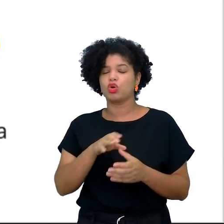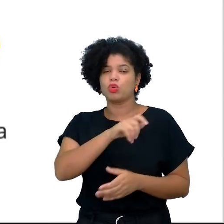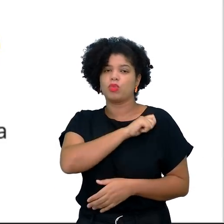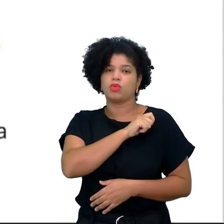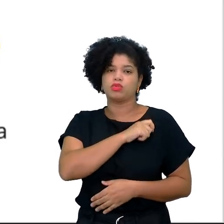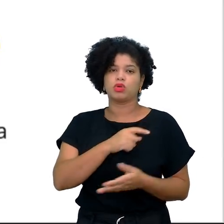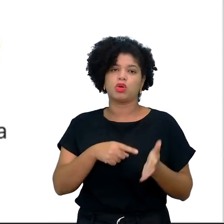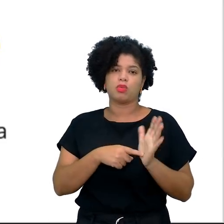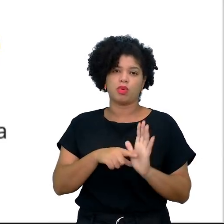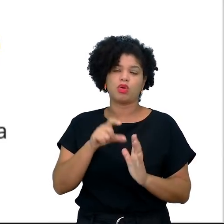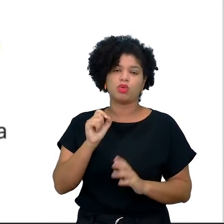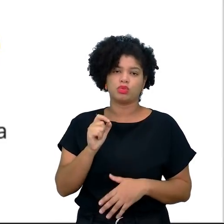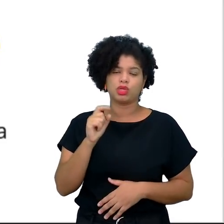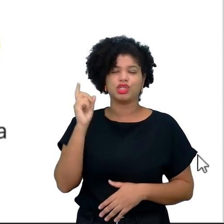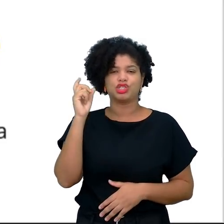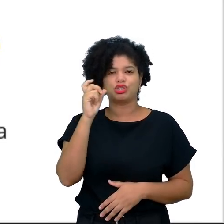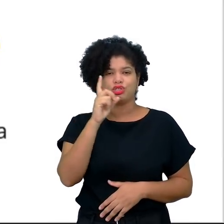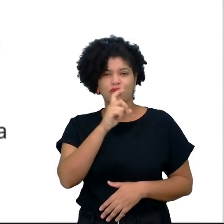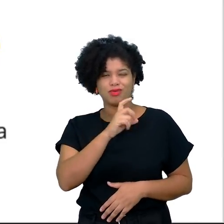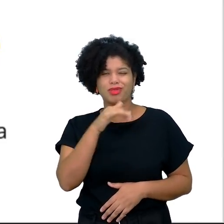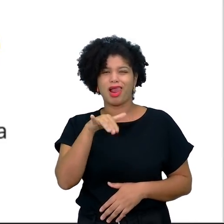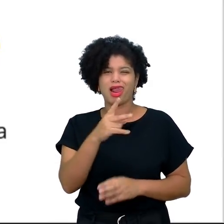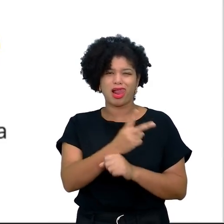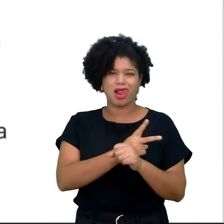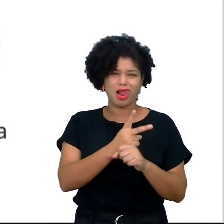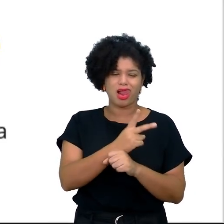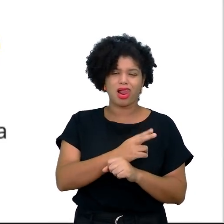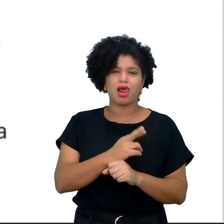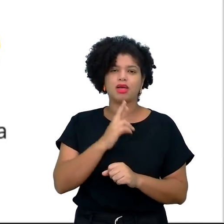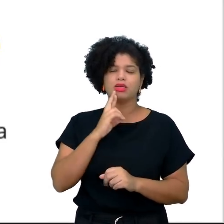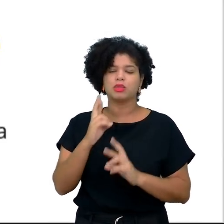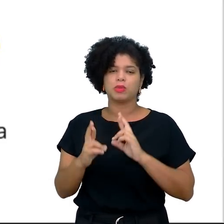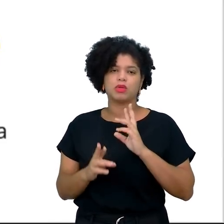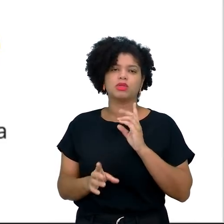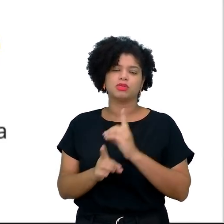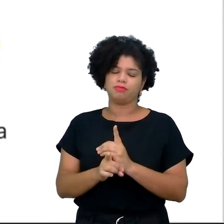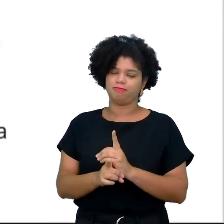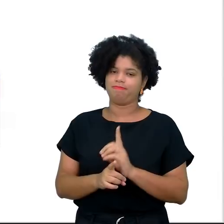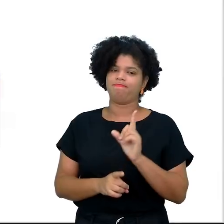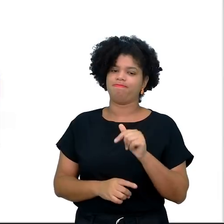apresentam maiores dificuldades na busca de solução.